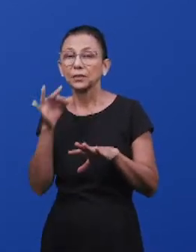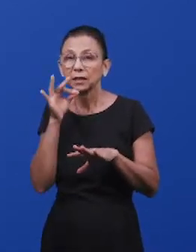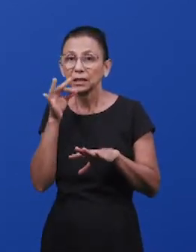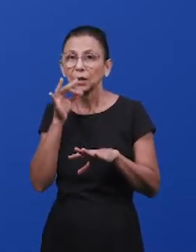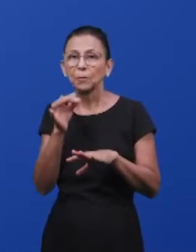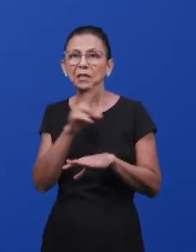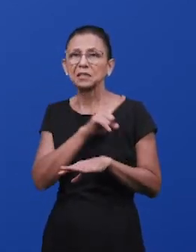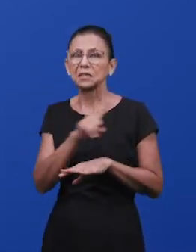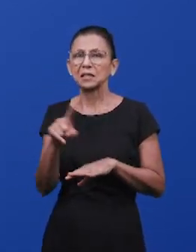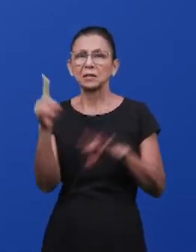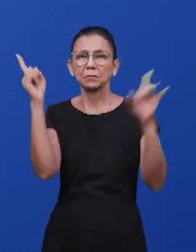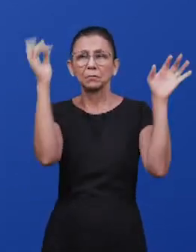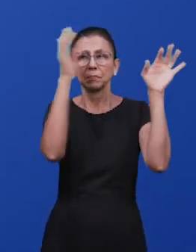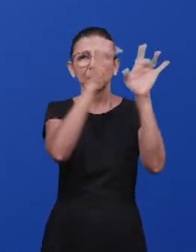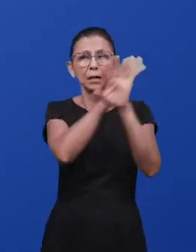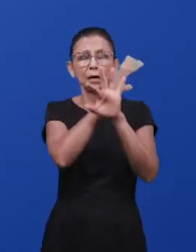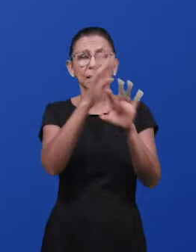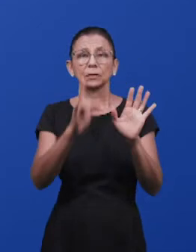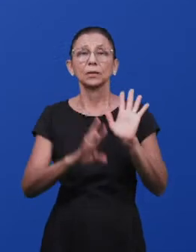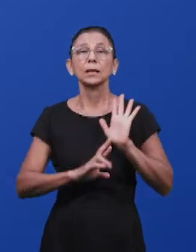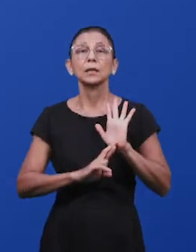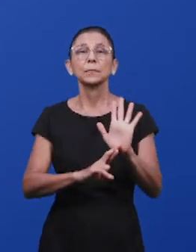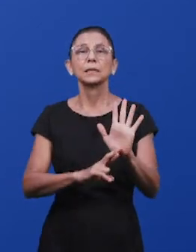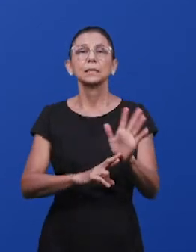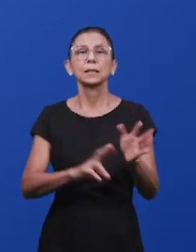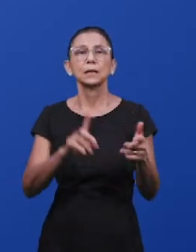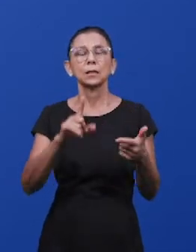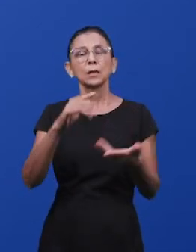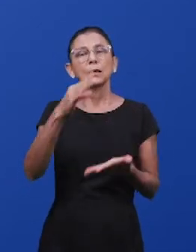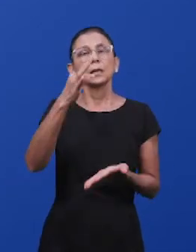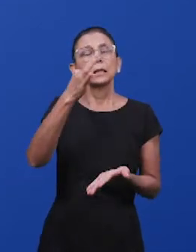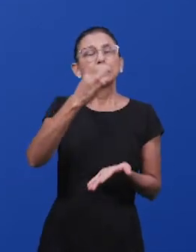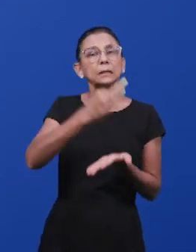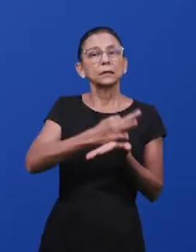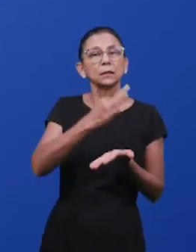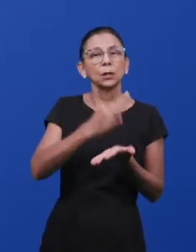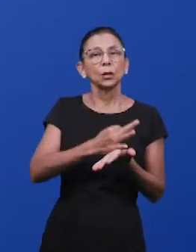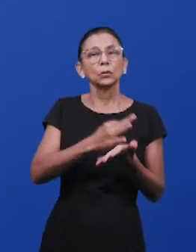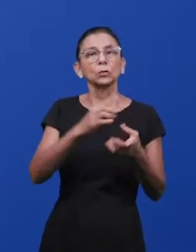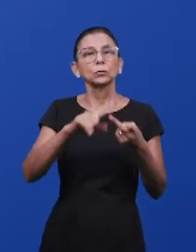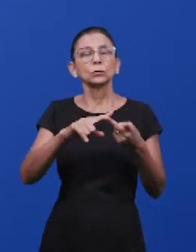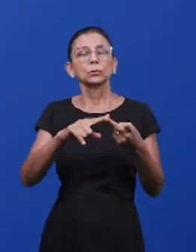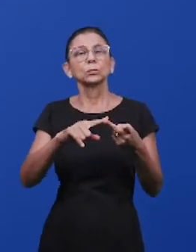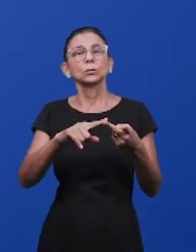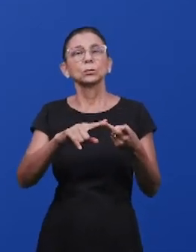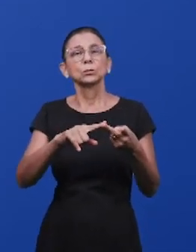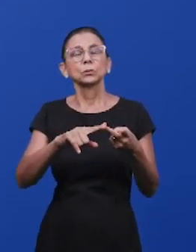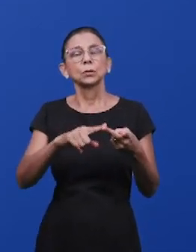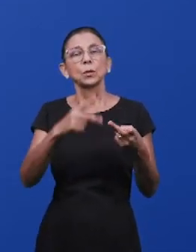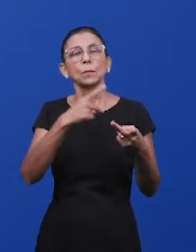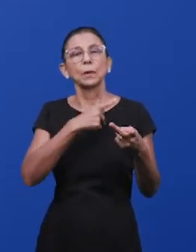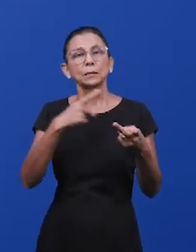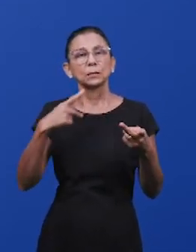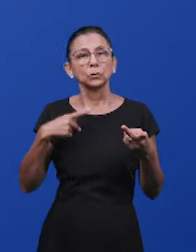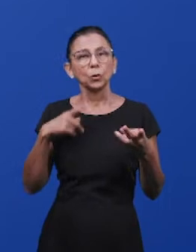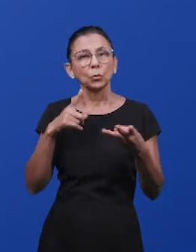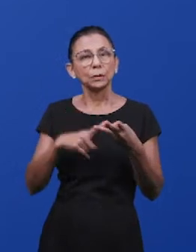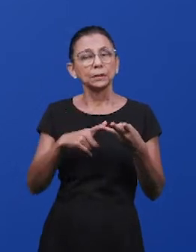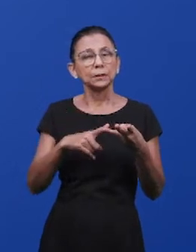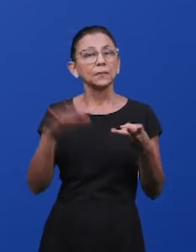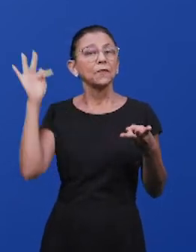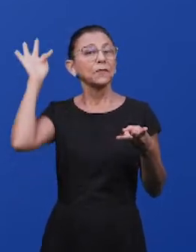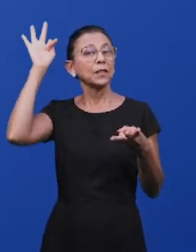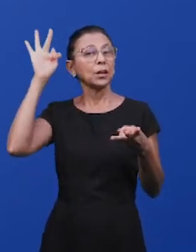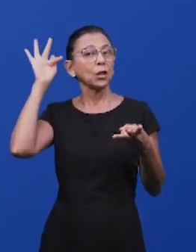ali os teólogos, existe os pastores, existe os filósofos, existem